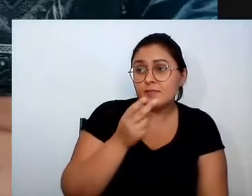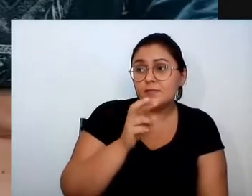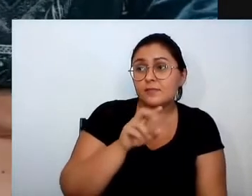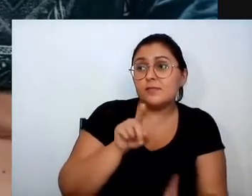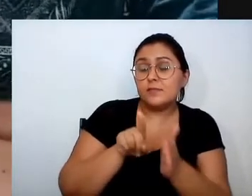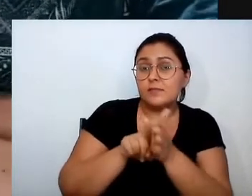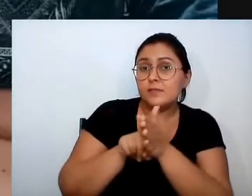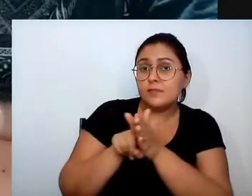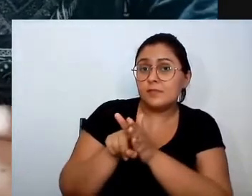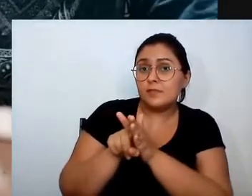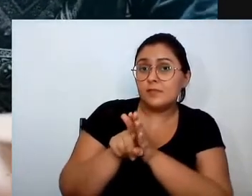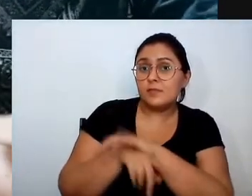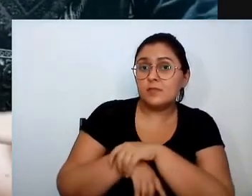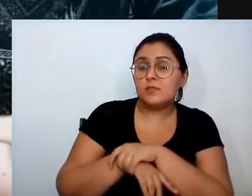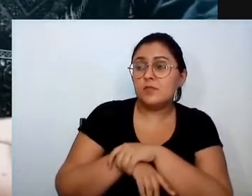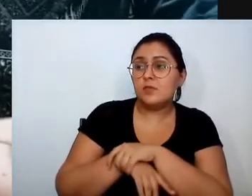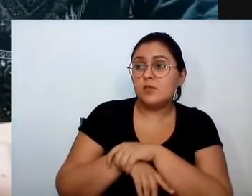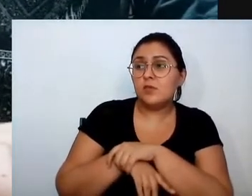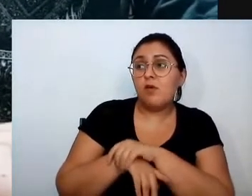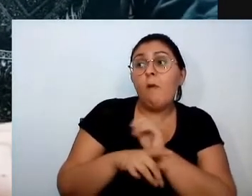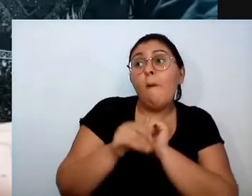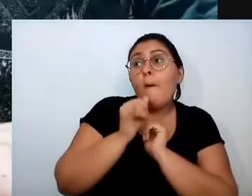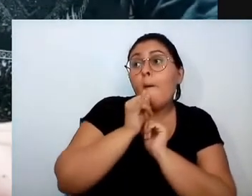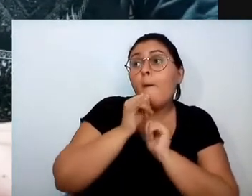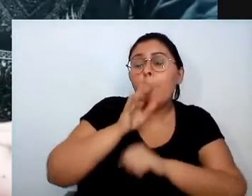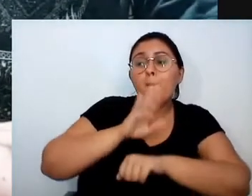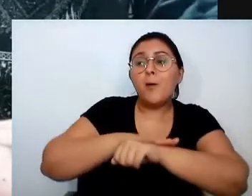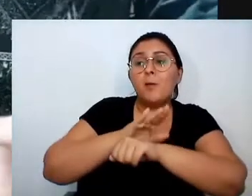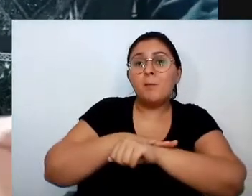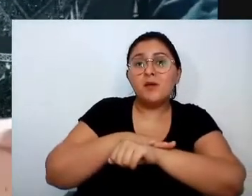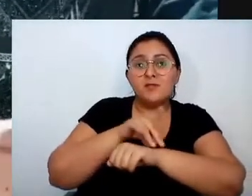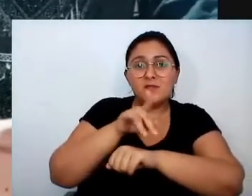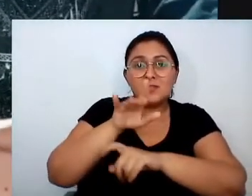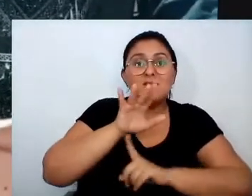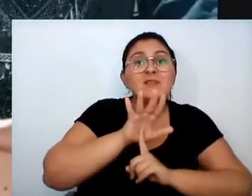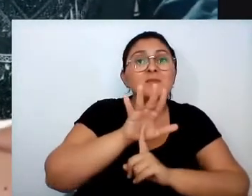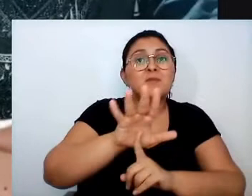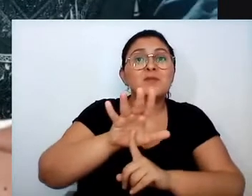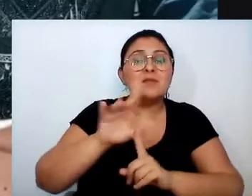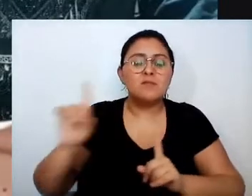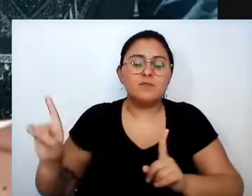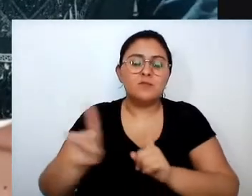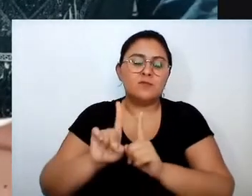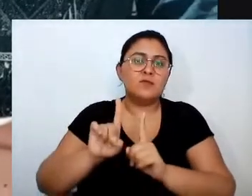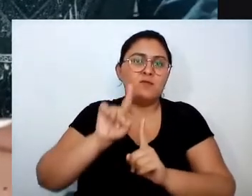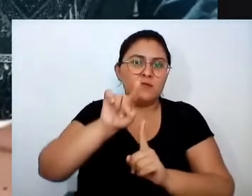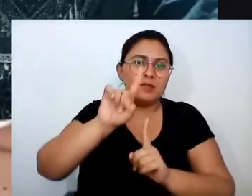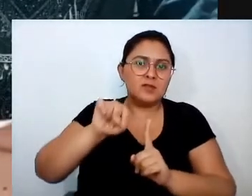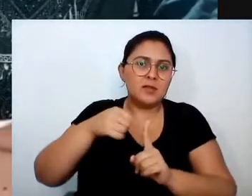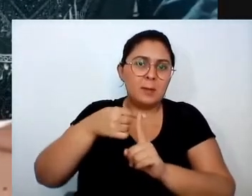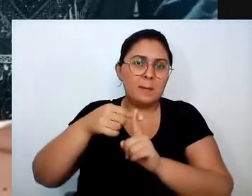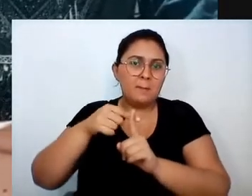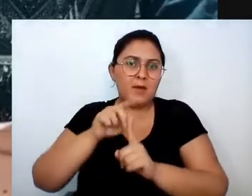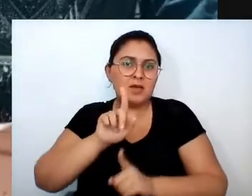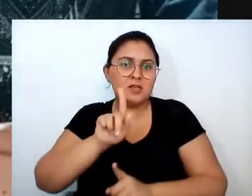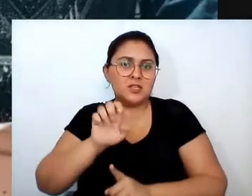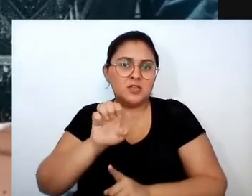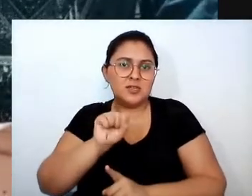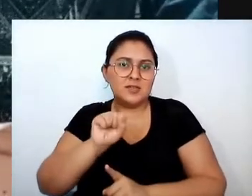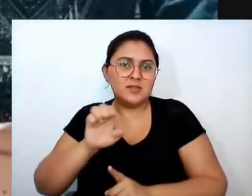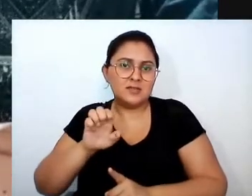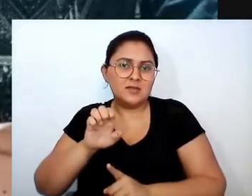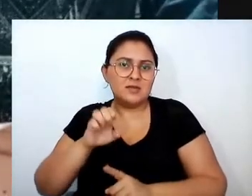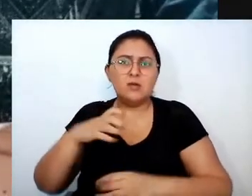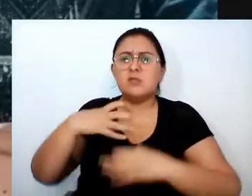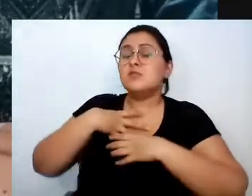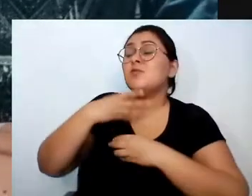como é que as pessoas recebem você e Gessé, né, quando vão se apresentar no DU, né, tanto dentro quanto fora da universidade, né? Como é que você tem percebido essa